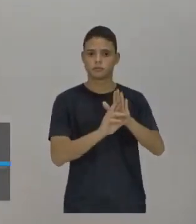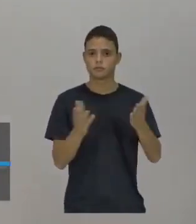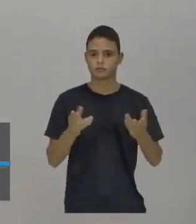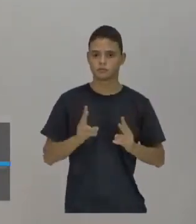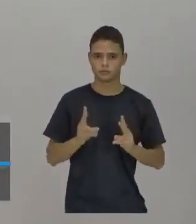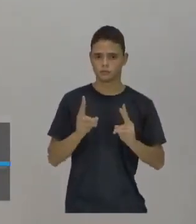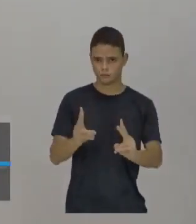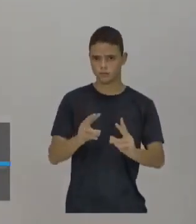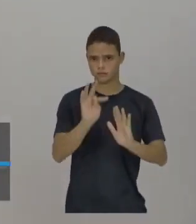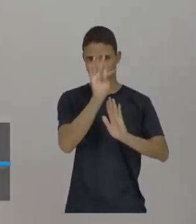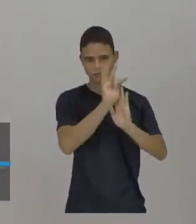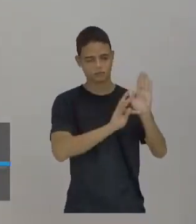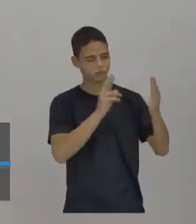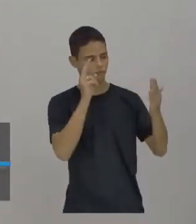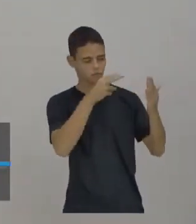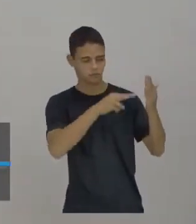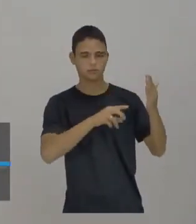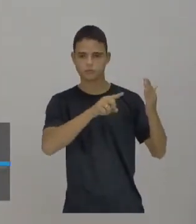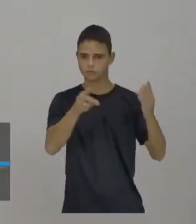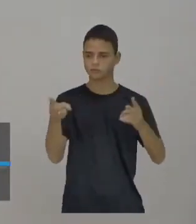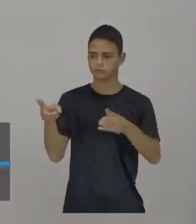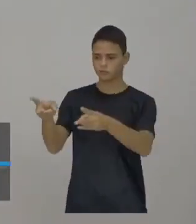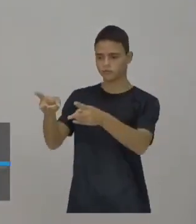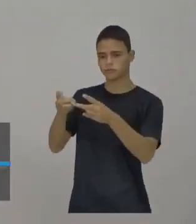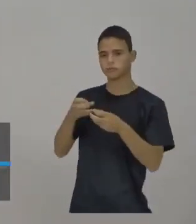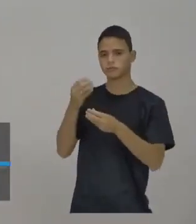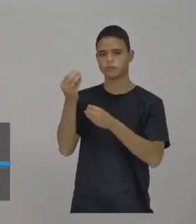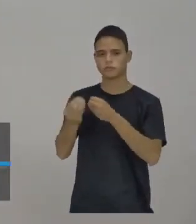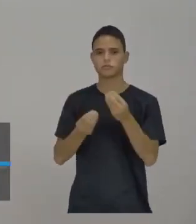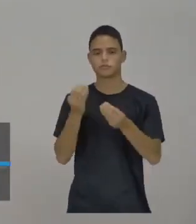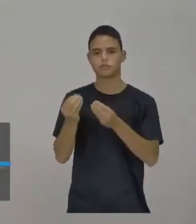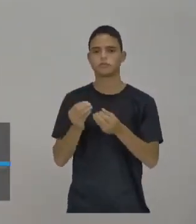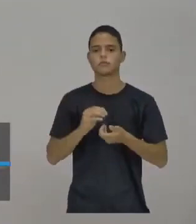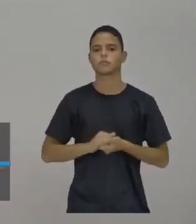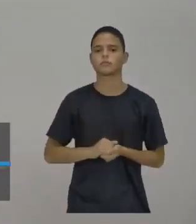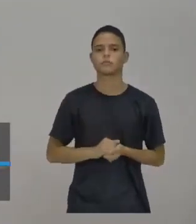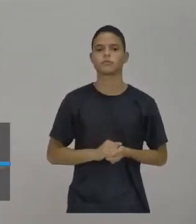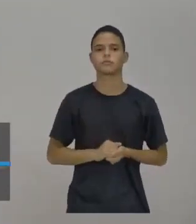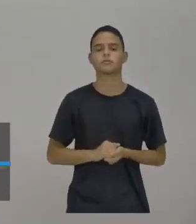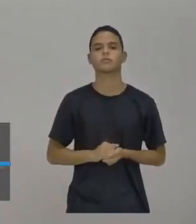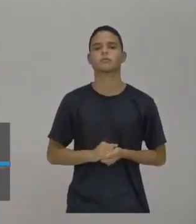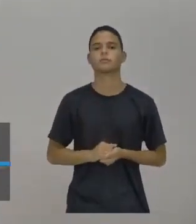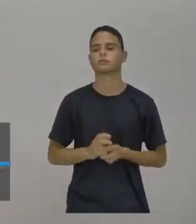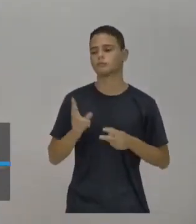lendo o texto e vocês percebam como os mesmos elementos de coesão